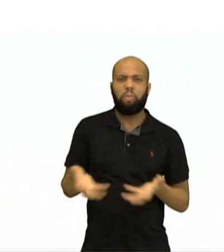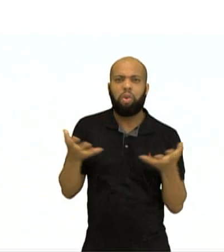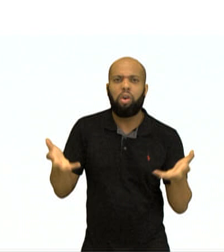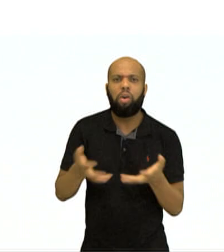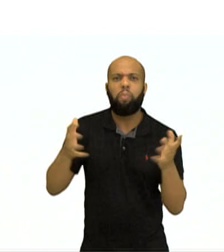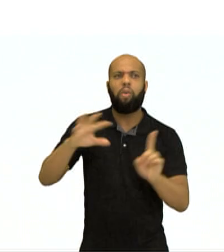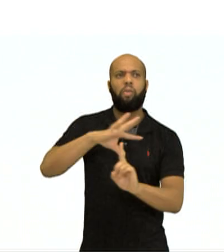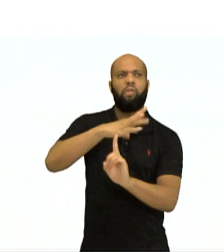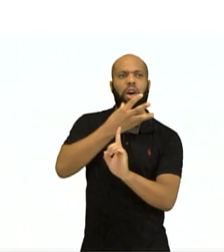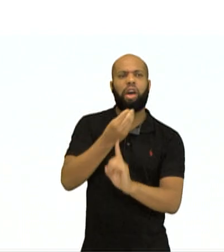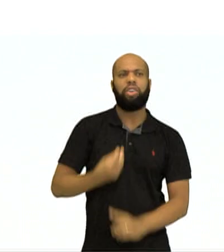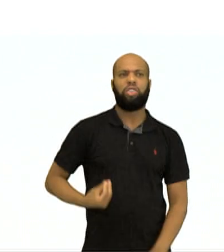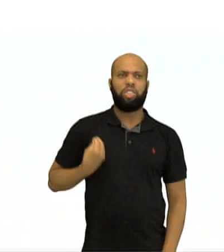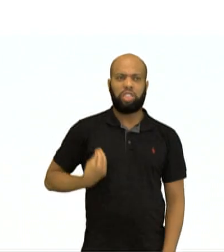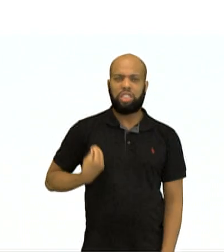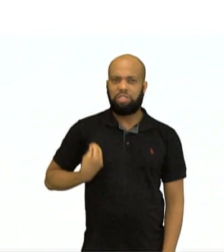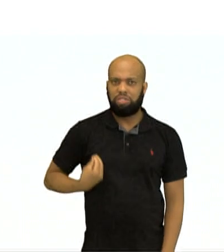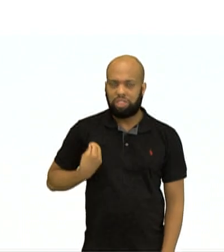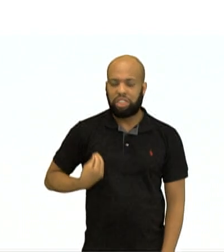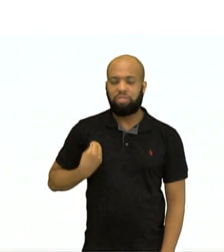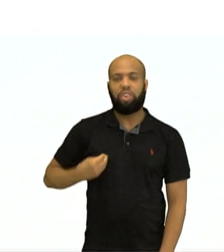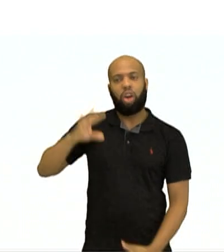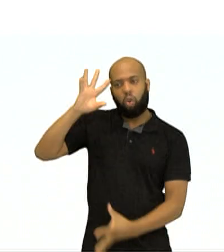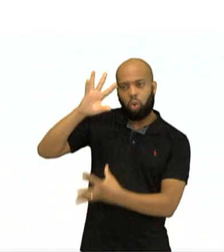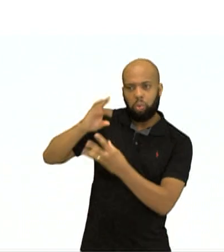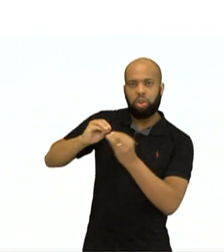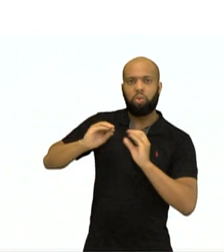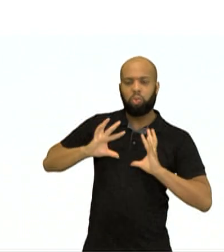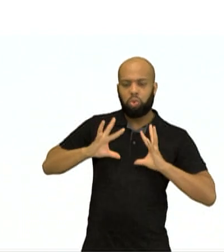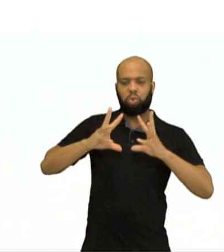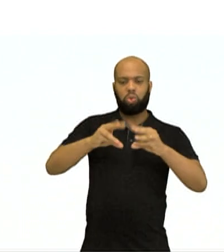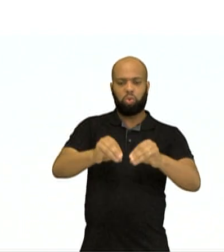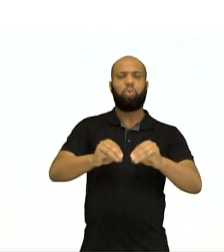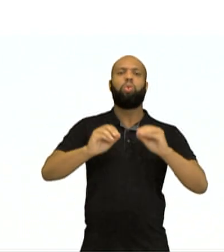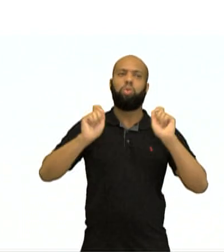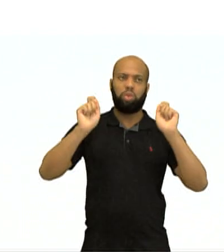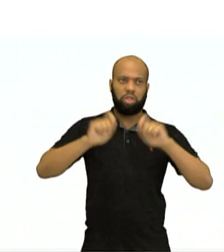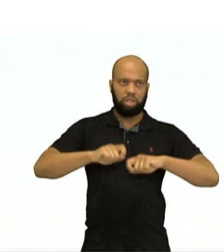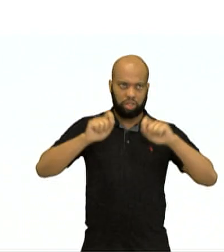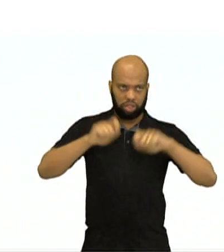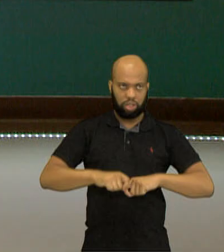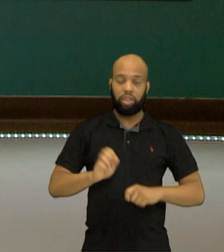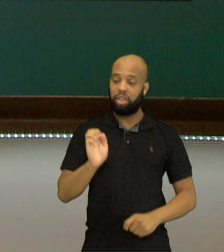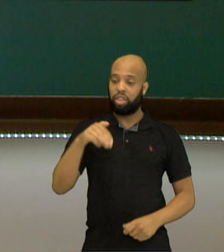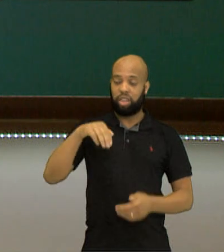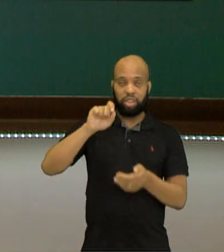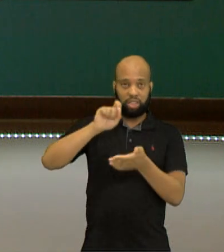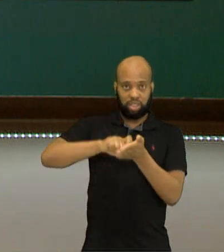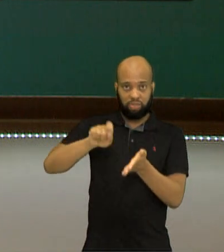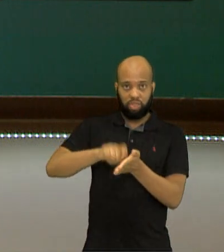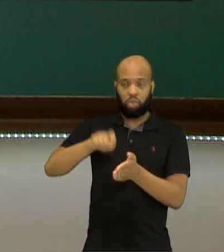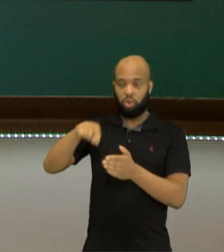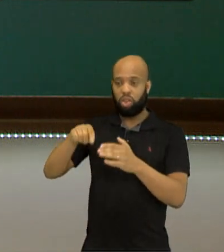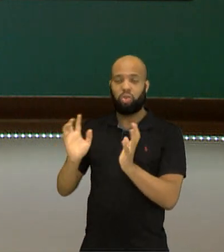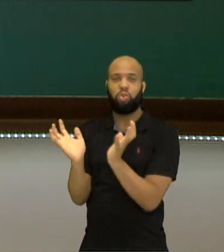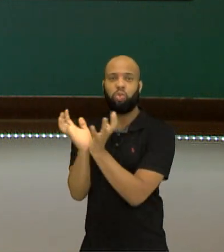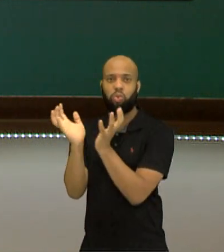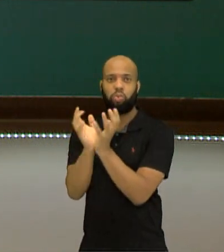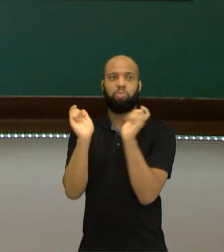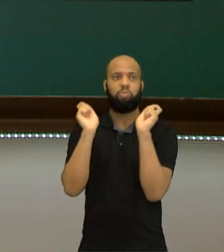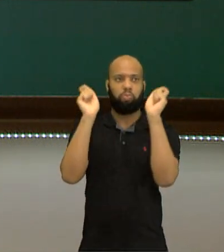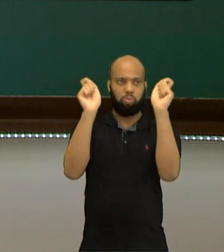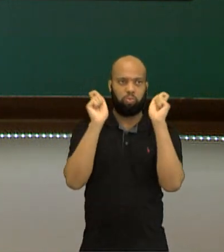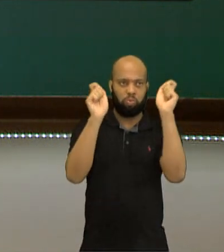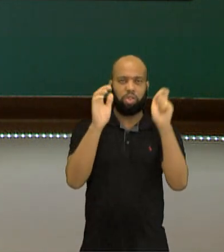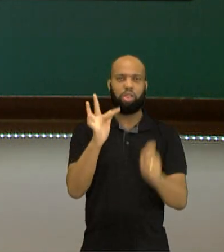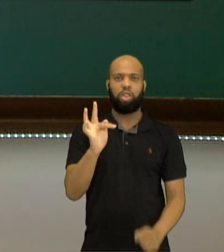realidade não artística para ser compreendida por todos. Jorge Maciunas, Fluxos. um trecho do manifesto. O que